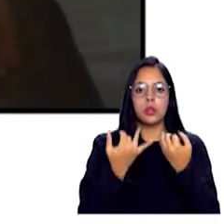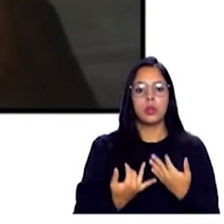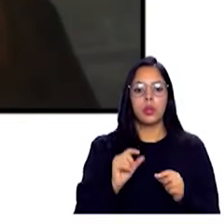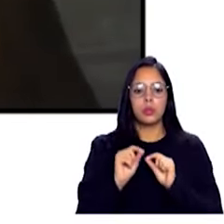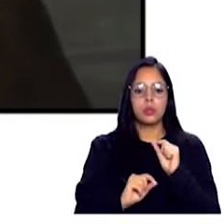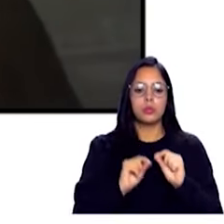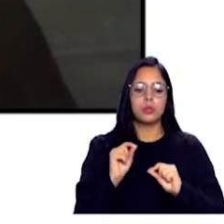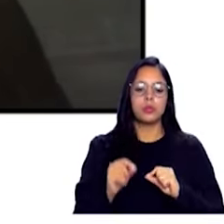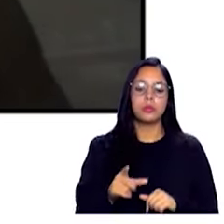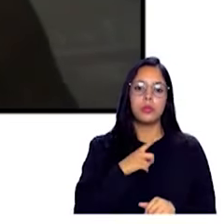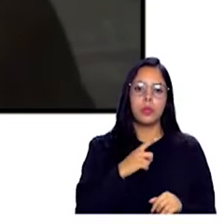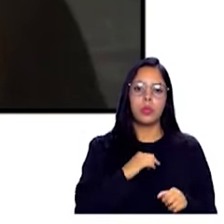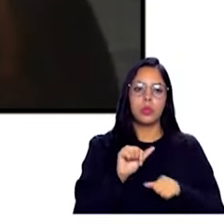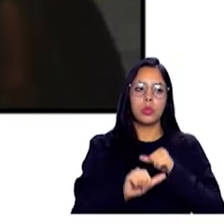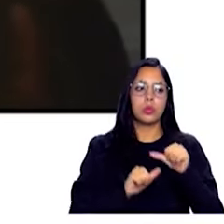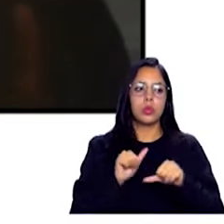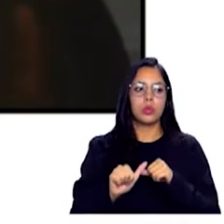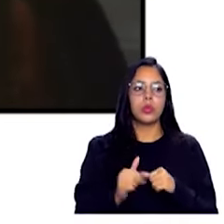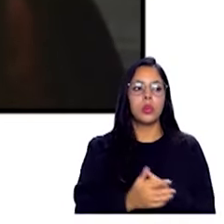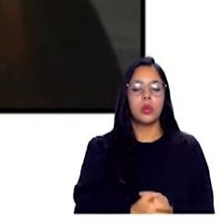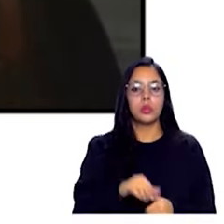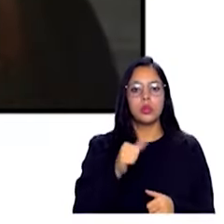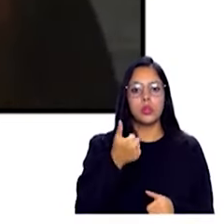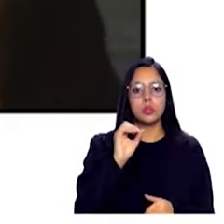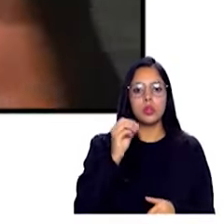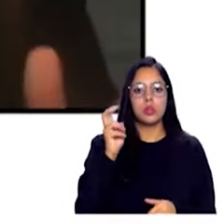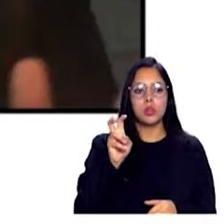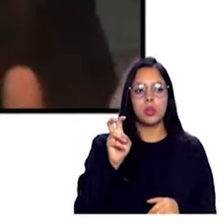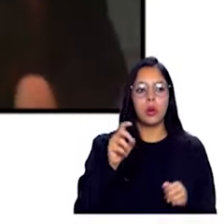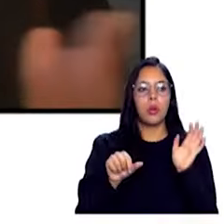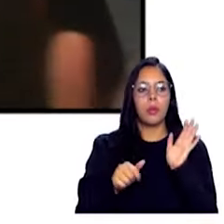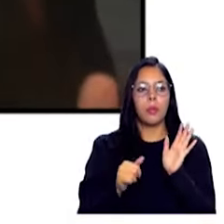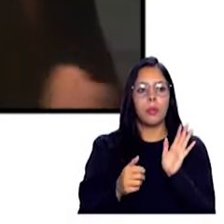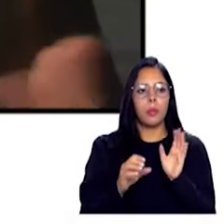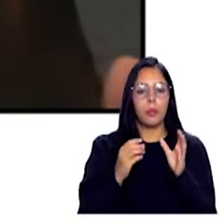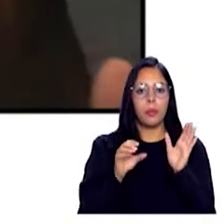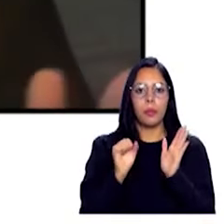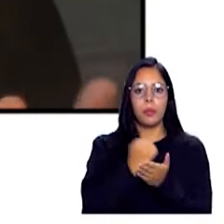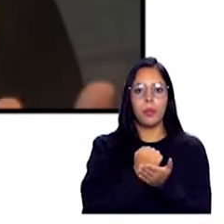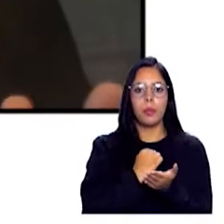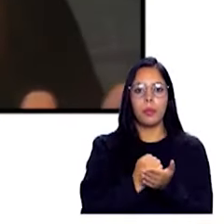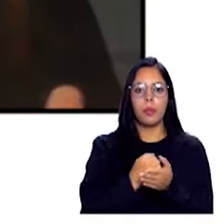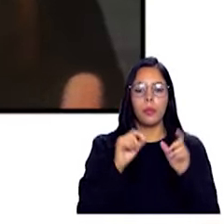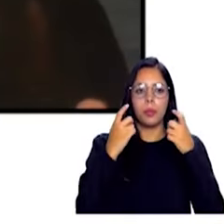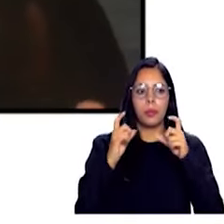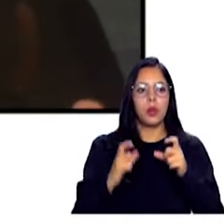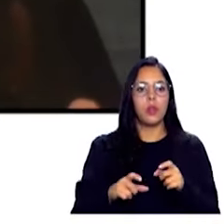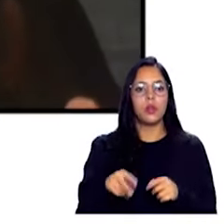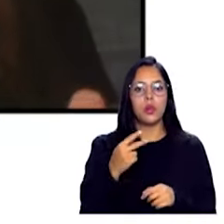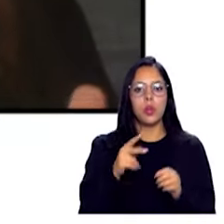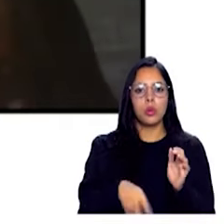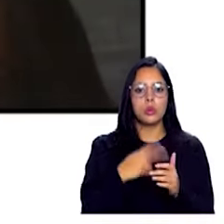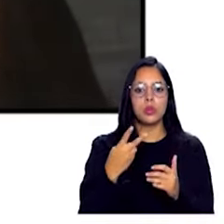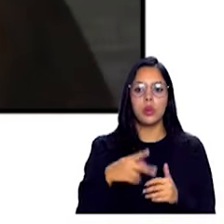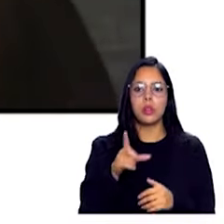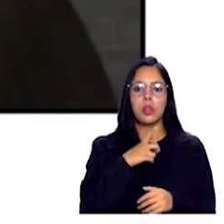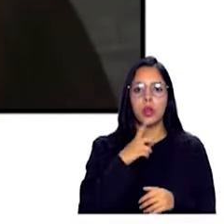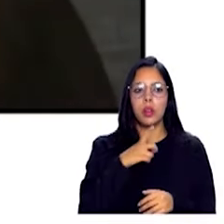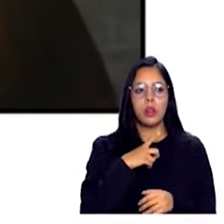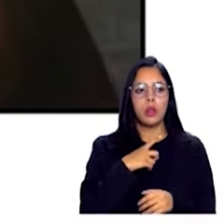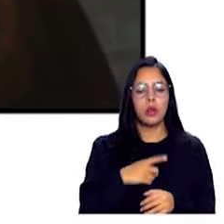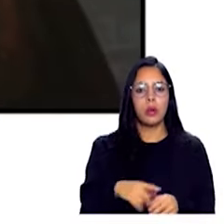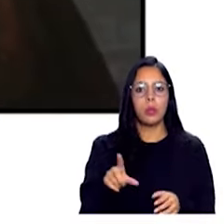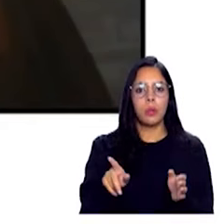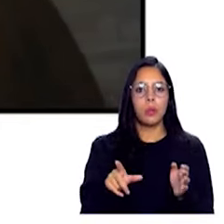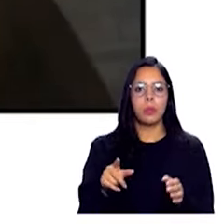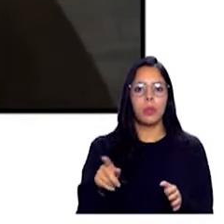que houve no artigo 105 parágrafo 2º que qualquer questão pode ser reconhecida como relevante desde que